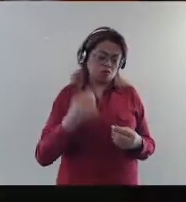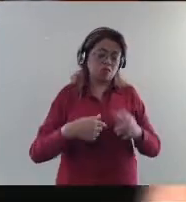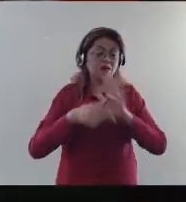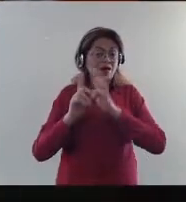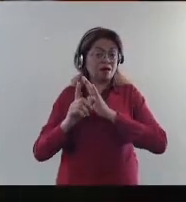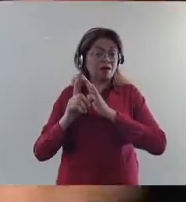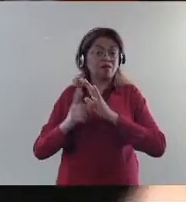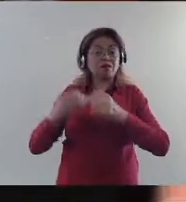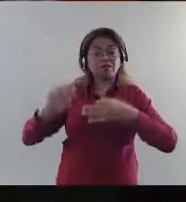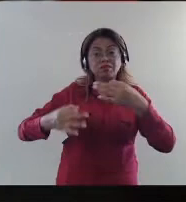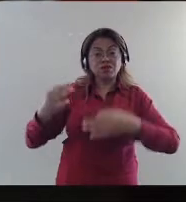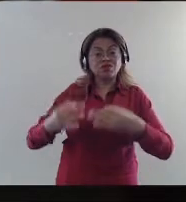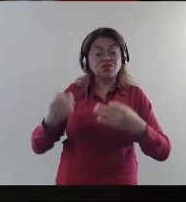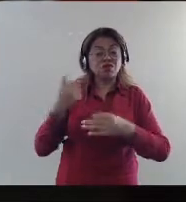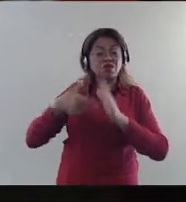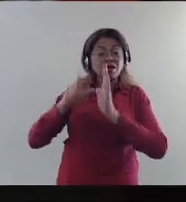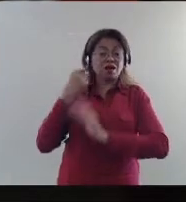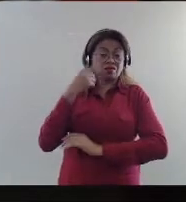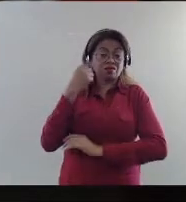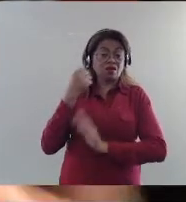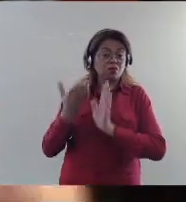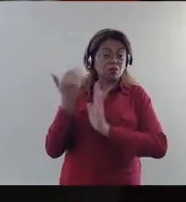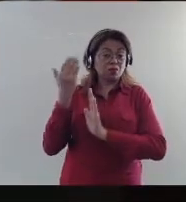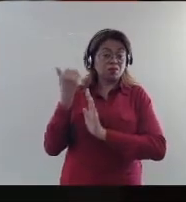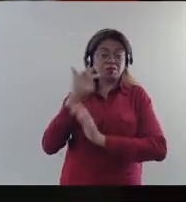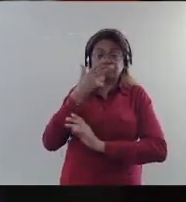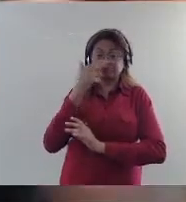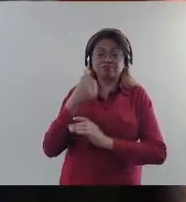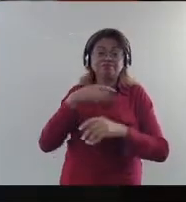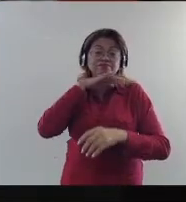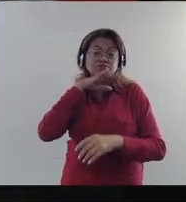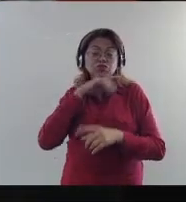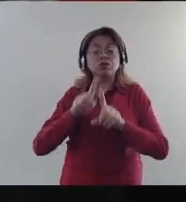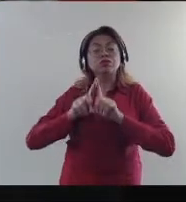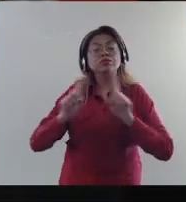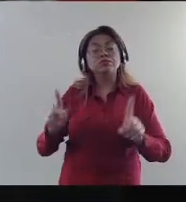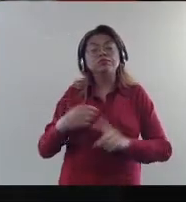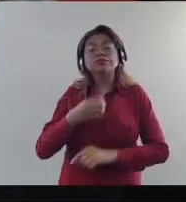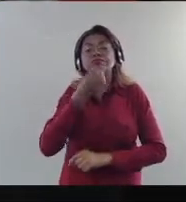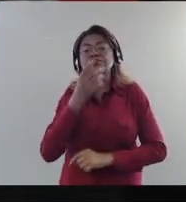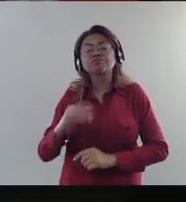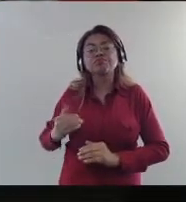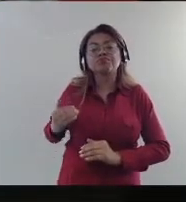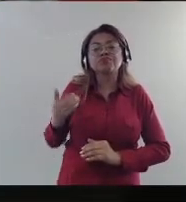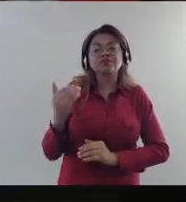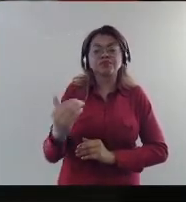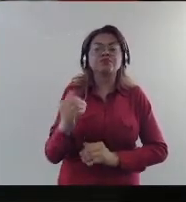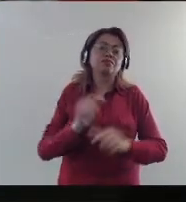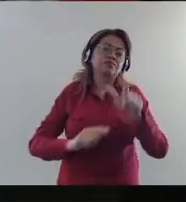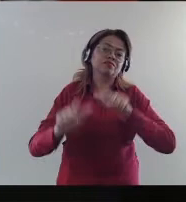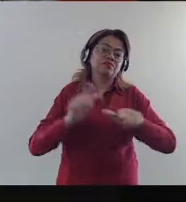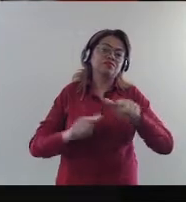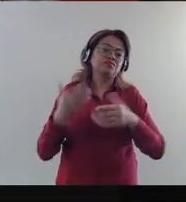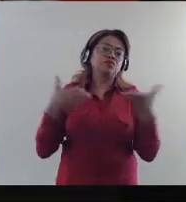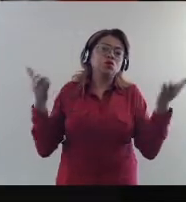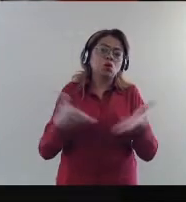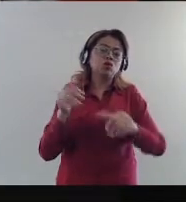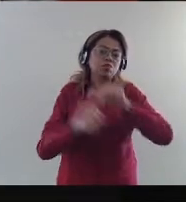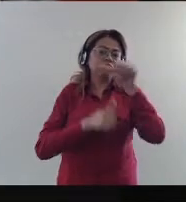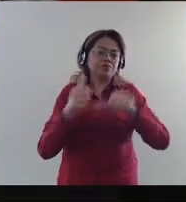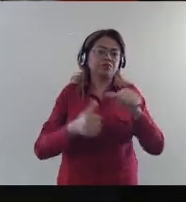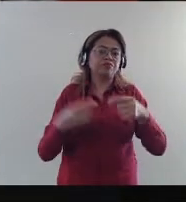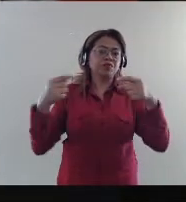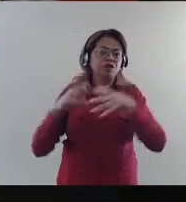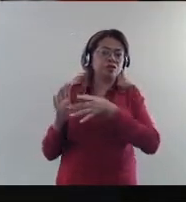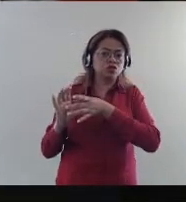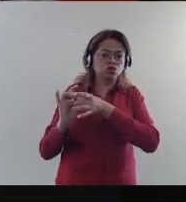mal necessário, que era quase que uma agressão para a gente, mas assim a gente era tratado. E dentro desse